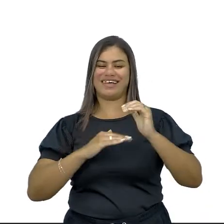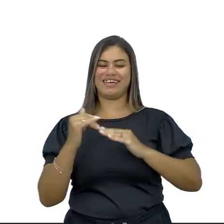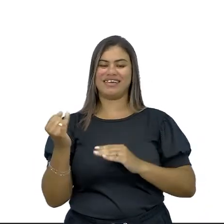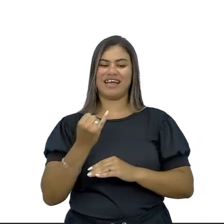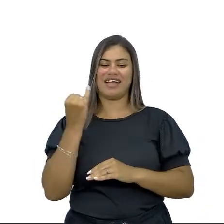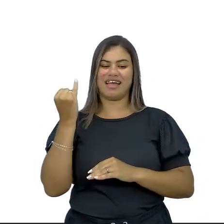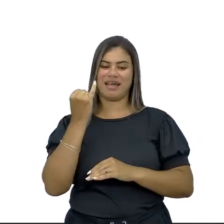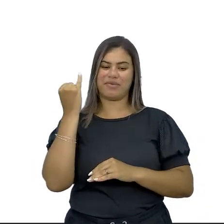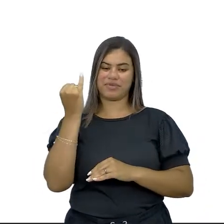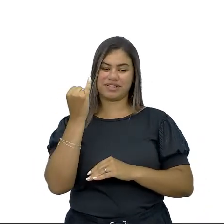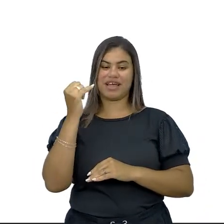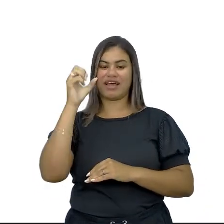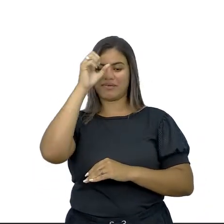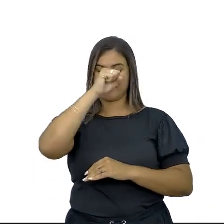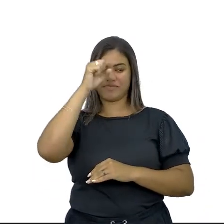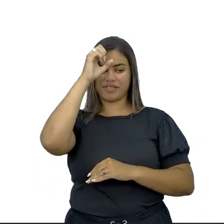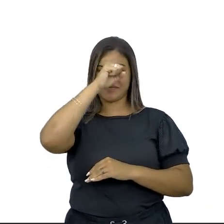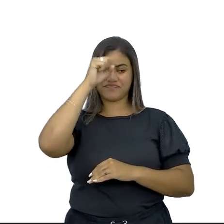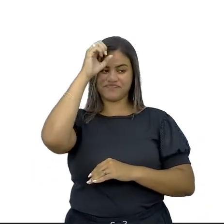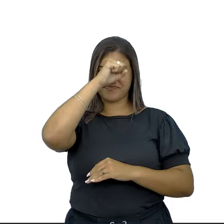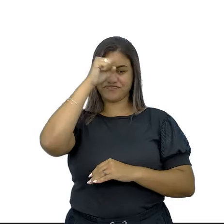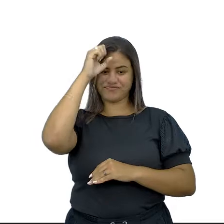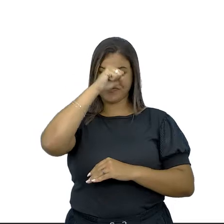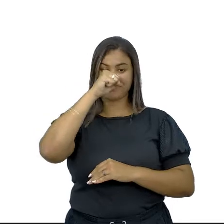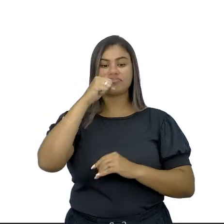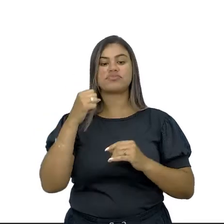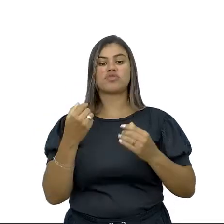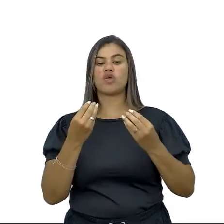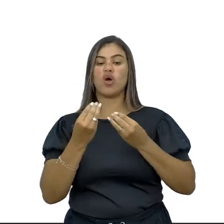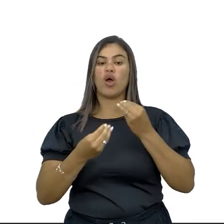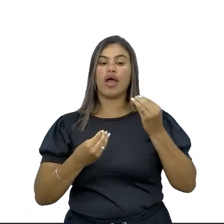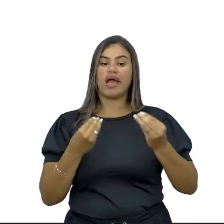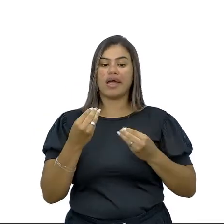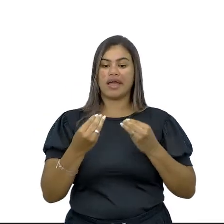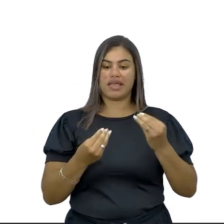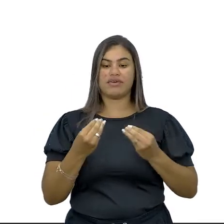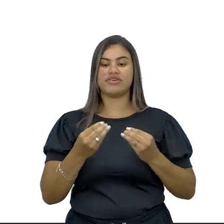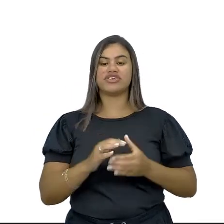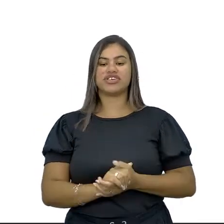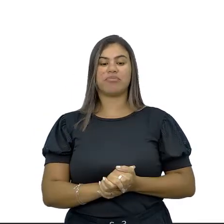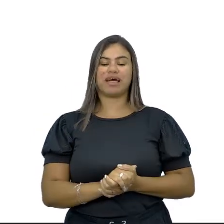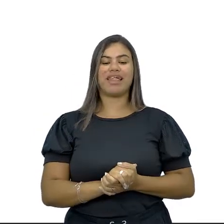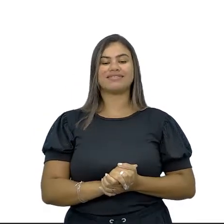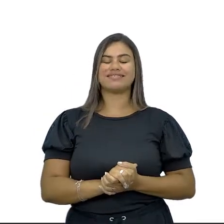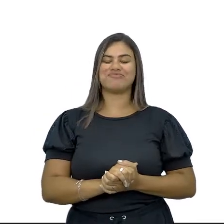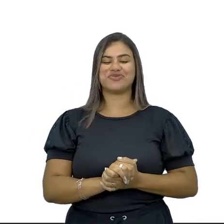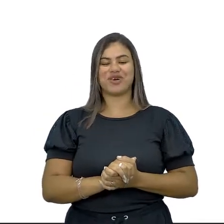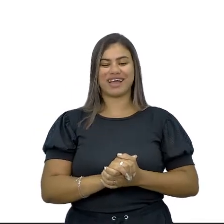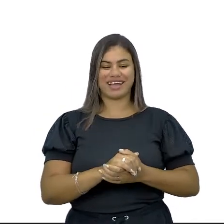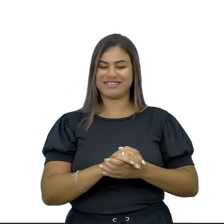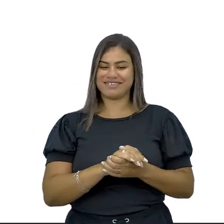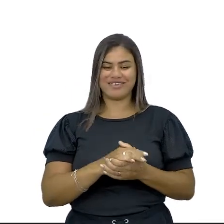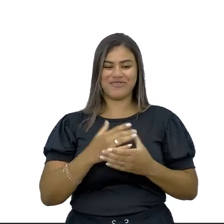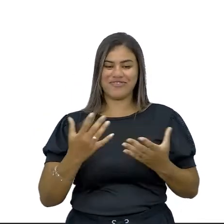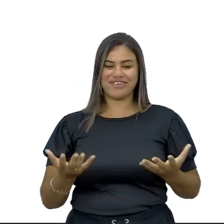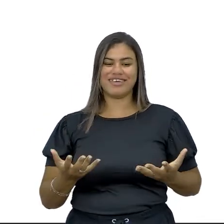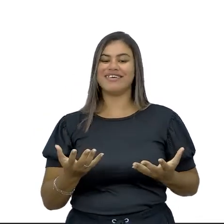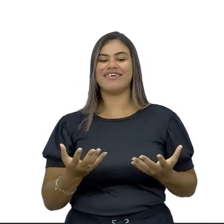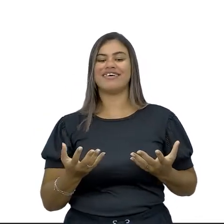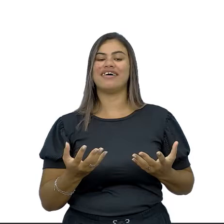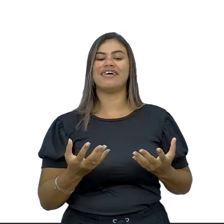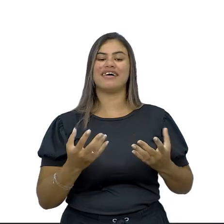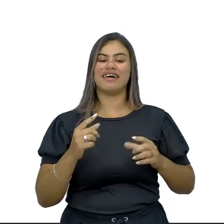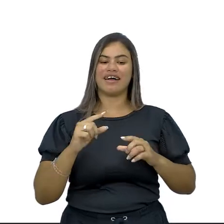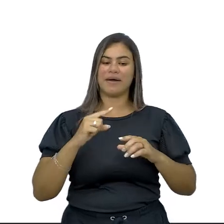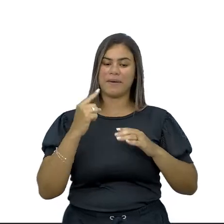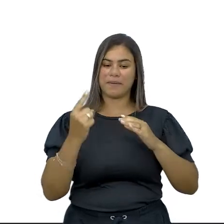as aprendizagens em espiral, pensando no nosso componente curricular, a biologia. Essa é a primeira parte